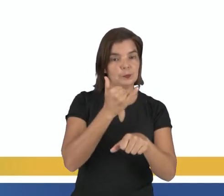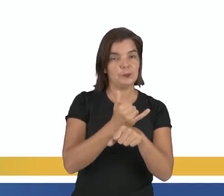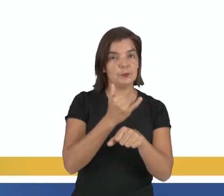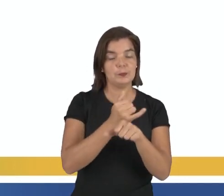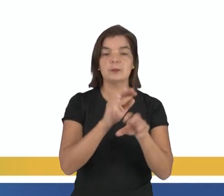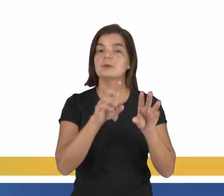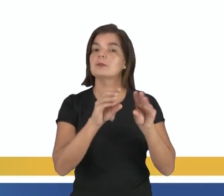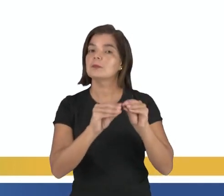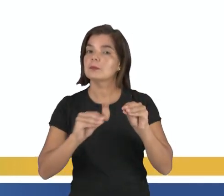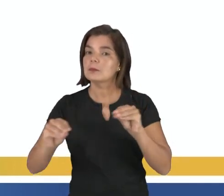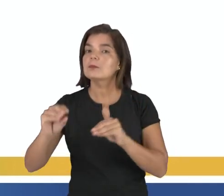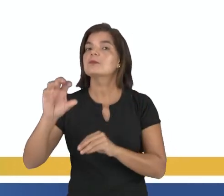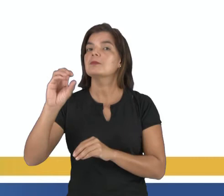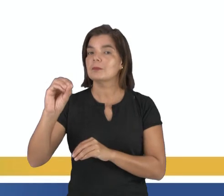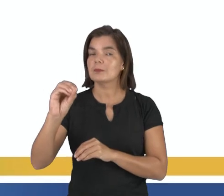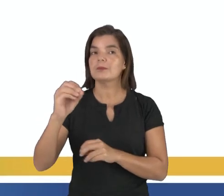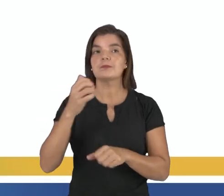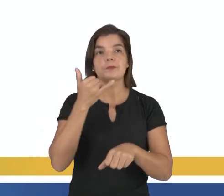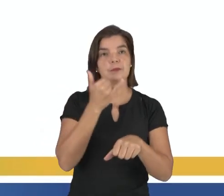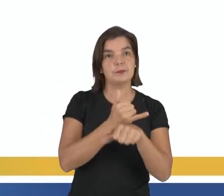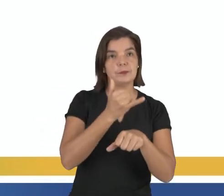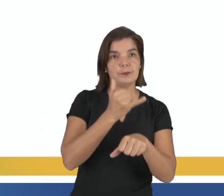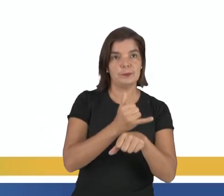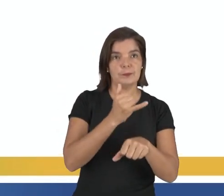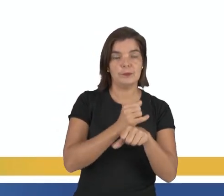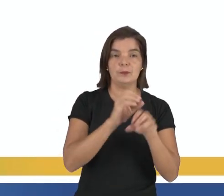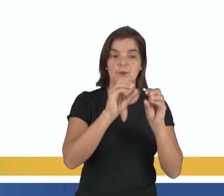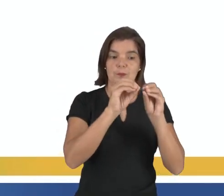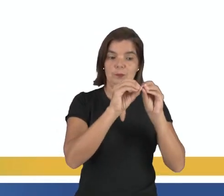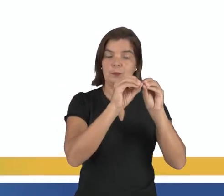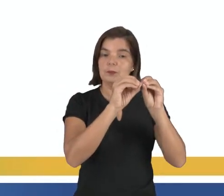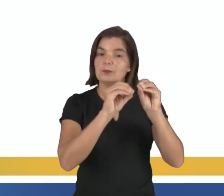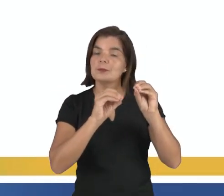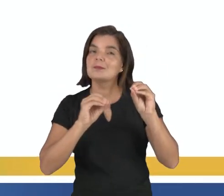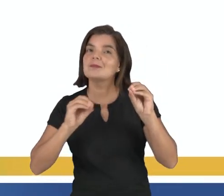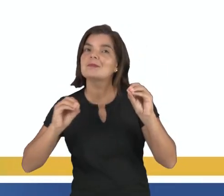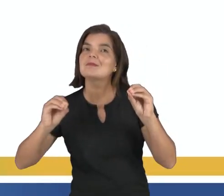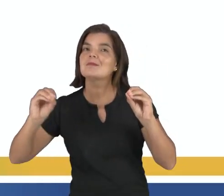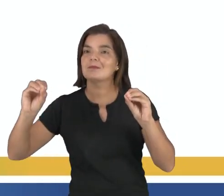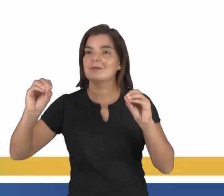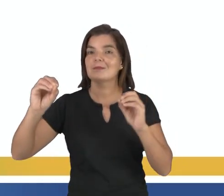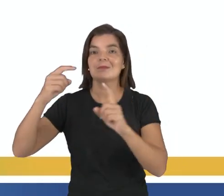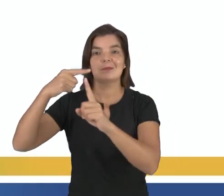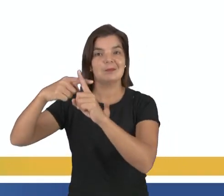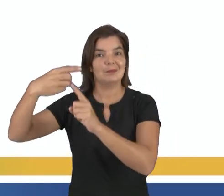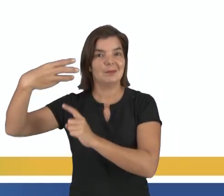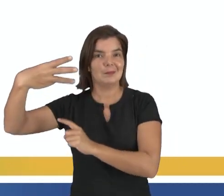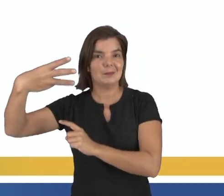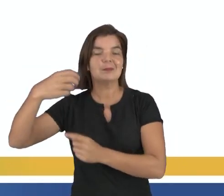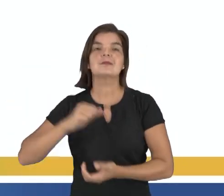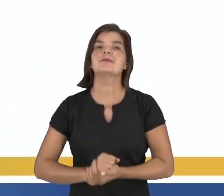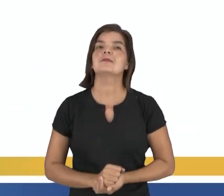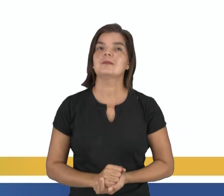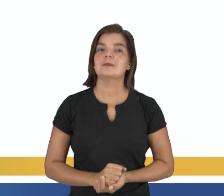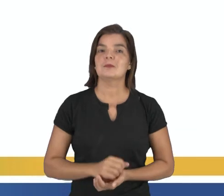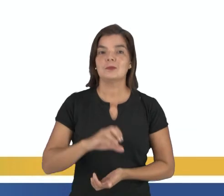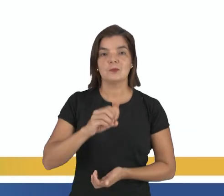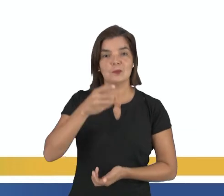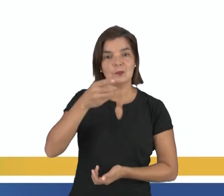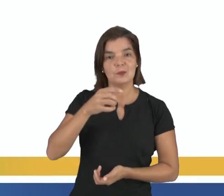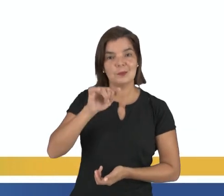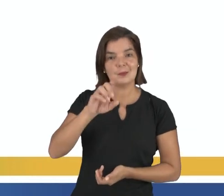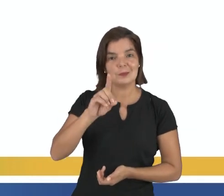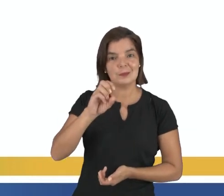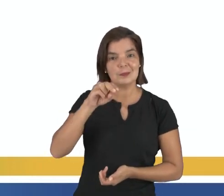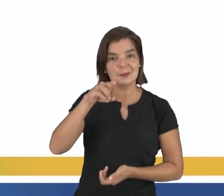do oxigênio. Então, o ferro foi de 0 para mais 3. Então, ele